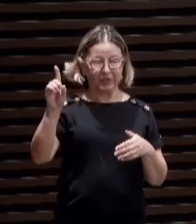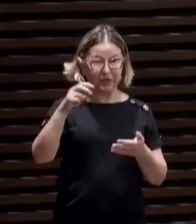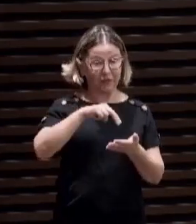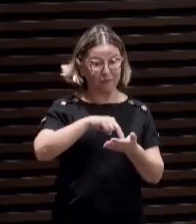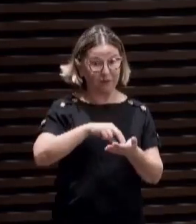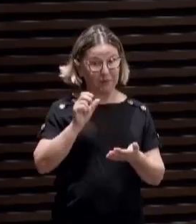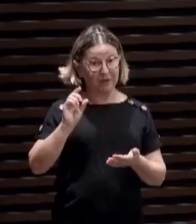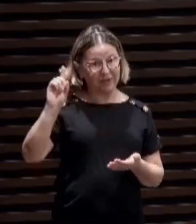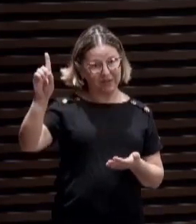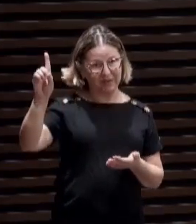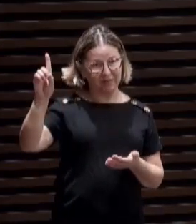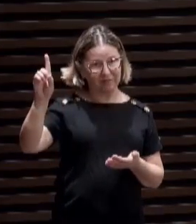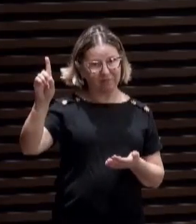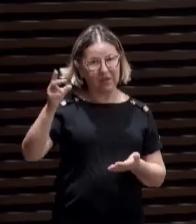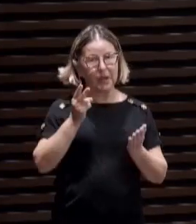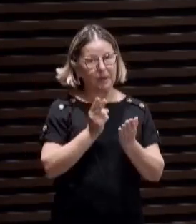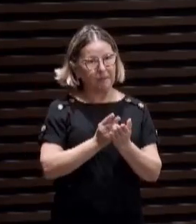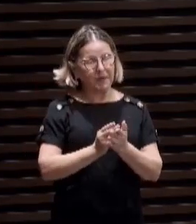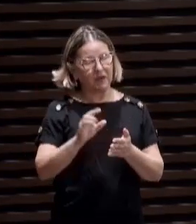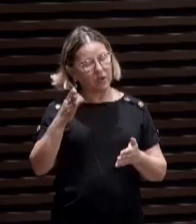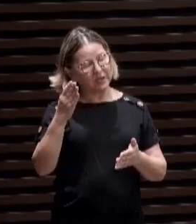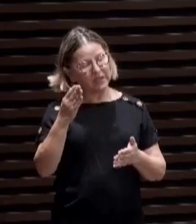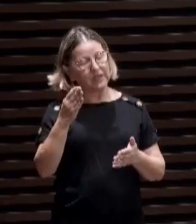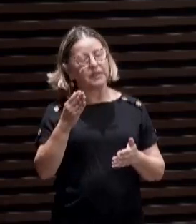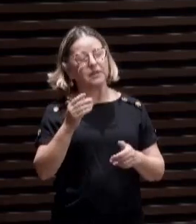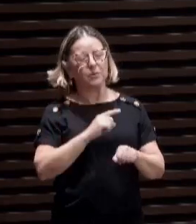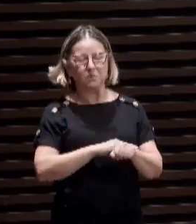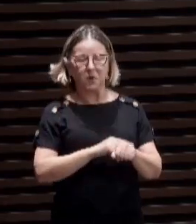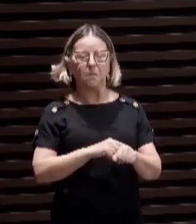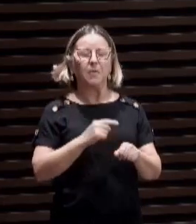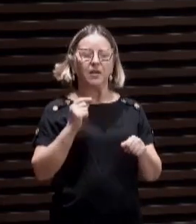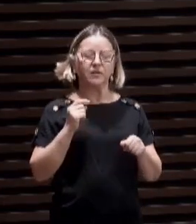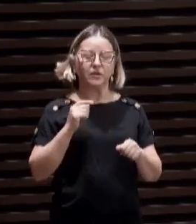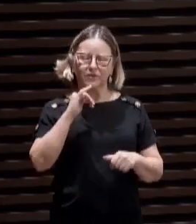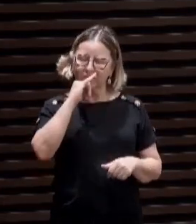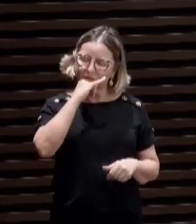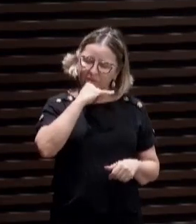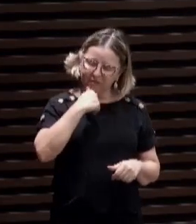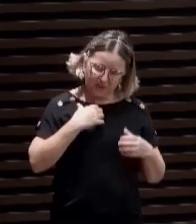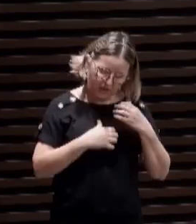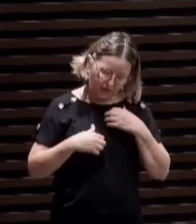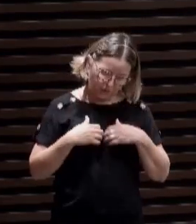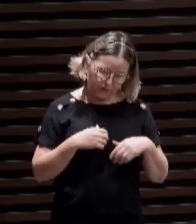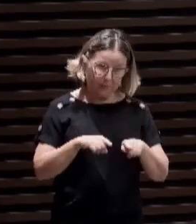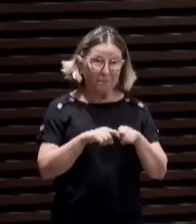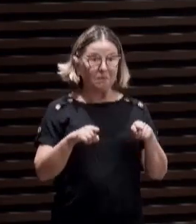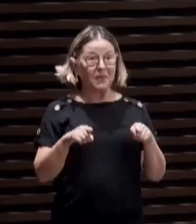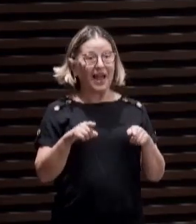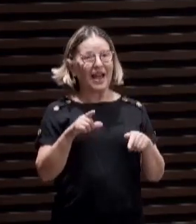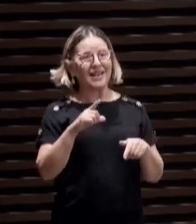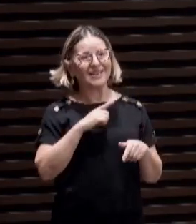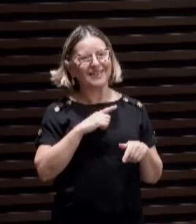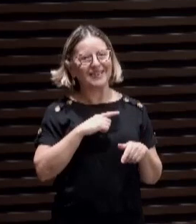que em alguns momentos a tristeza, a angústia chegue, mas nós temos onde nos apoiar, onde nos firmar. Mas